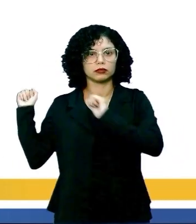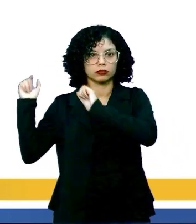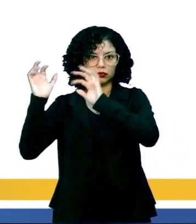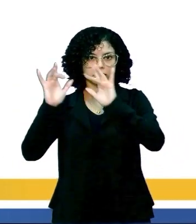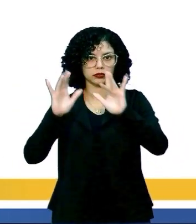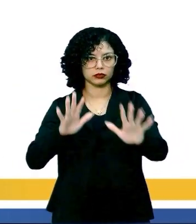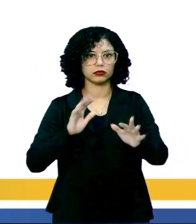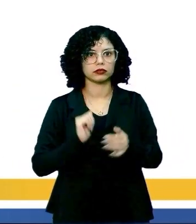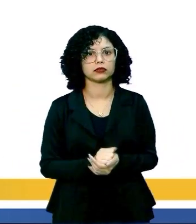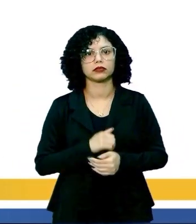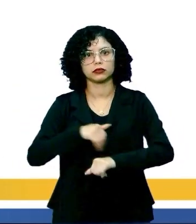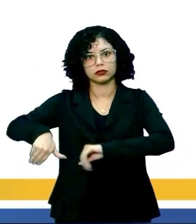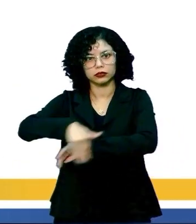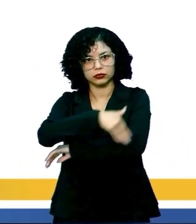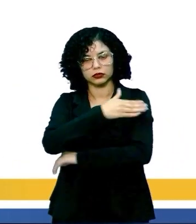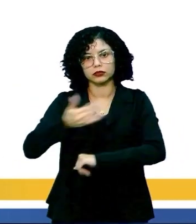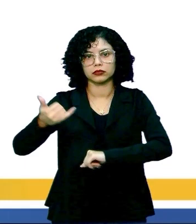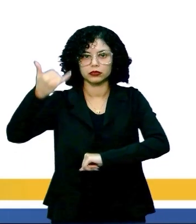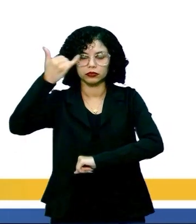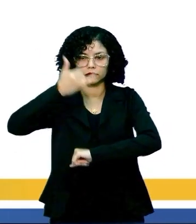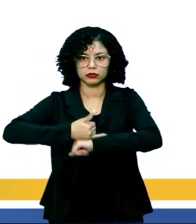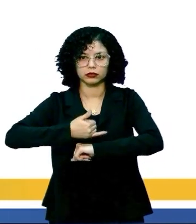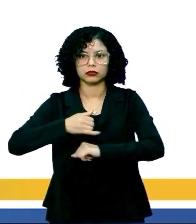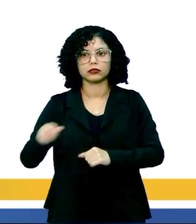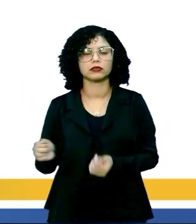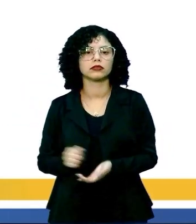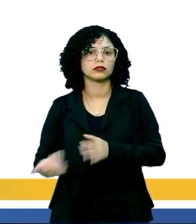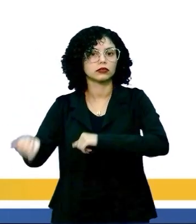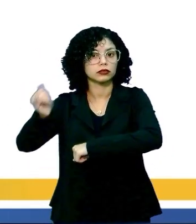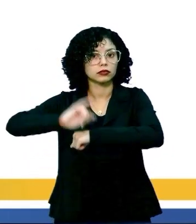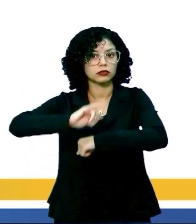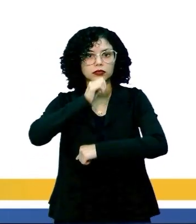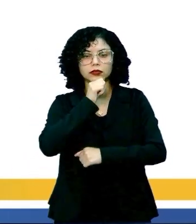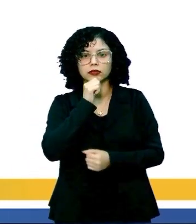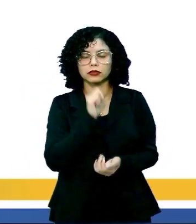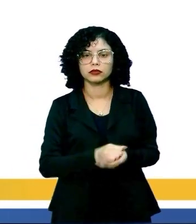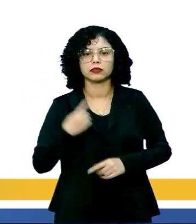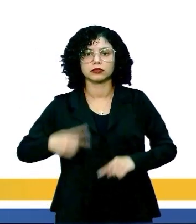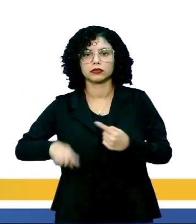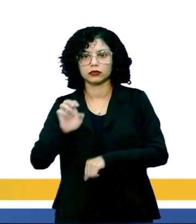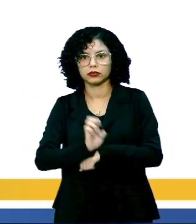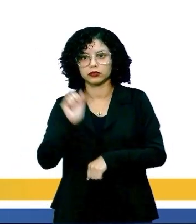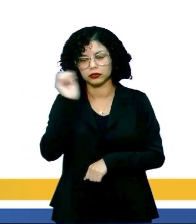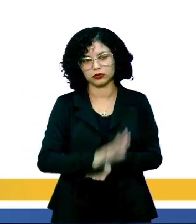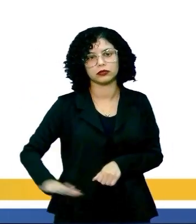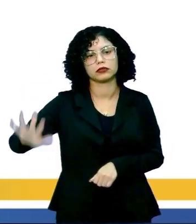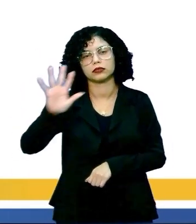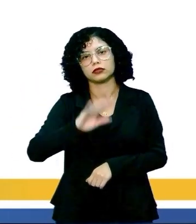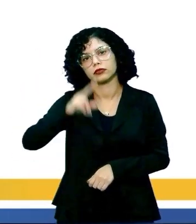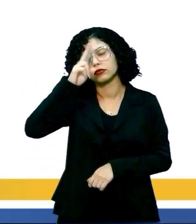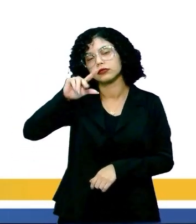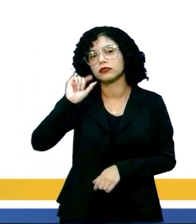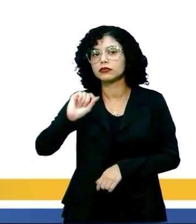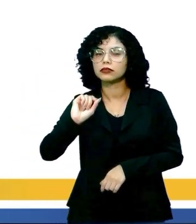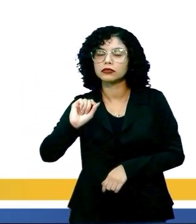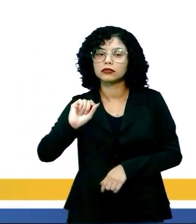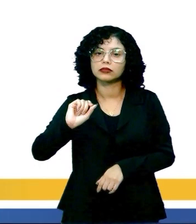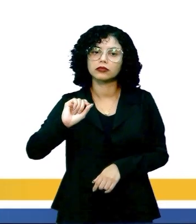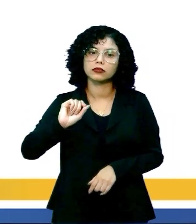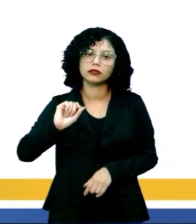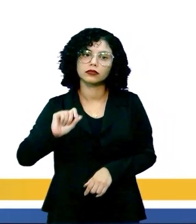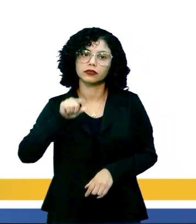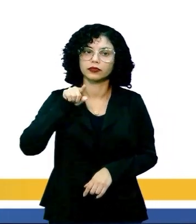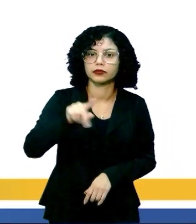as agitadas ruas da capital da União. A política dos estados é a política nacional. Lembrando que foi